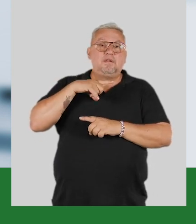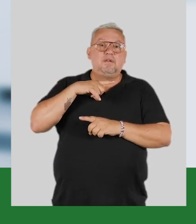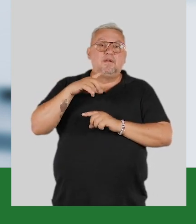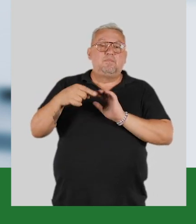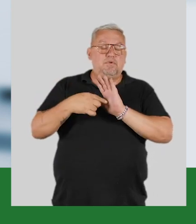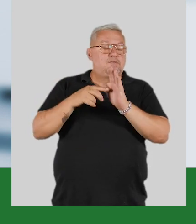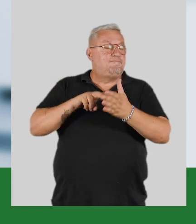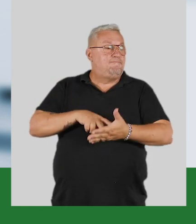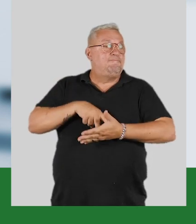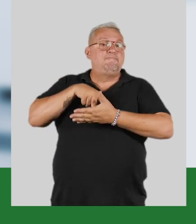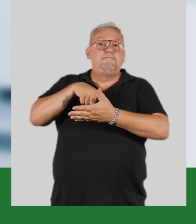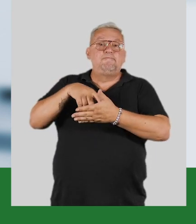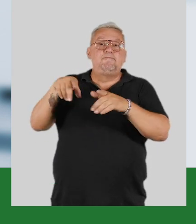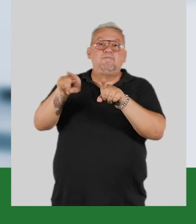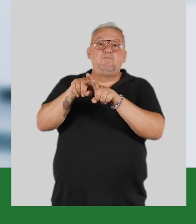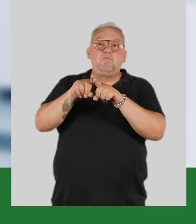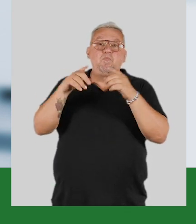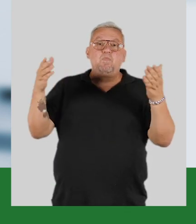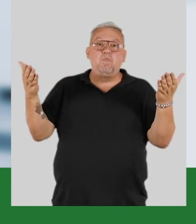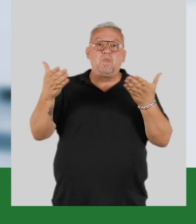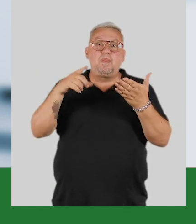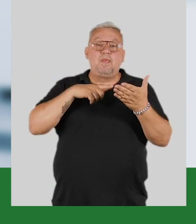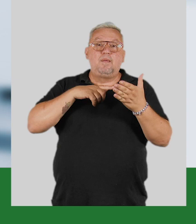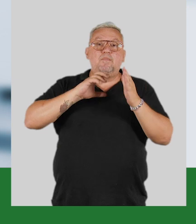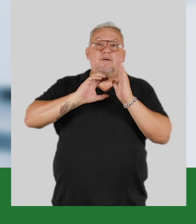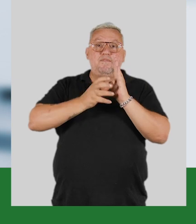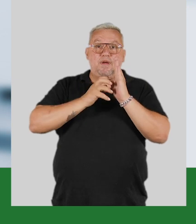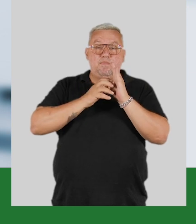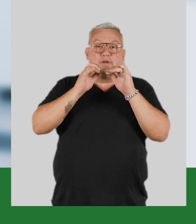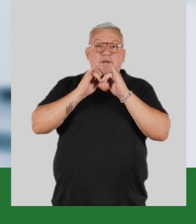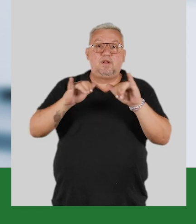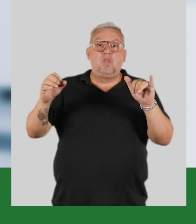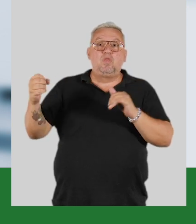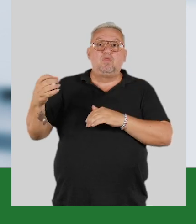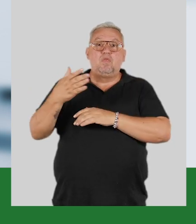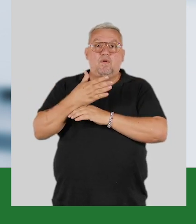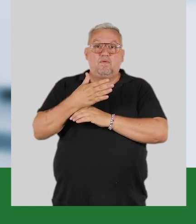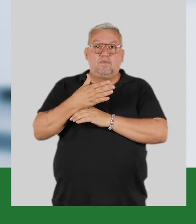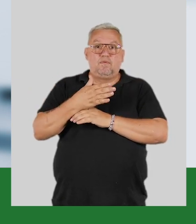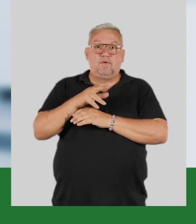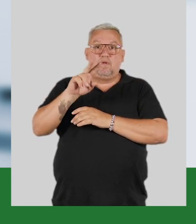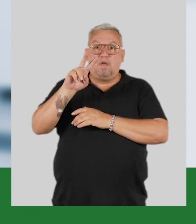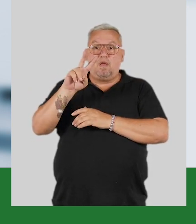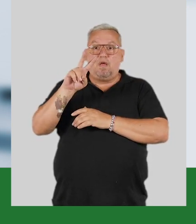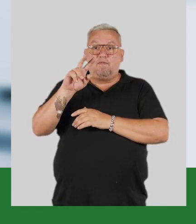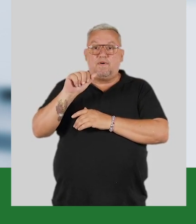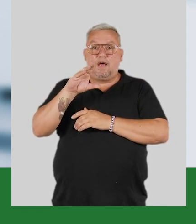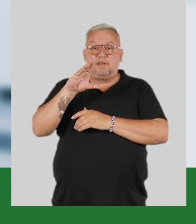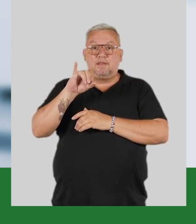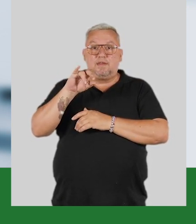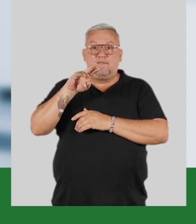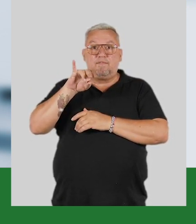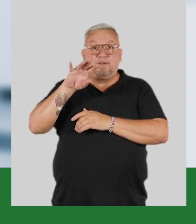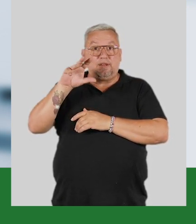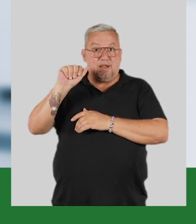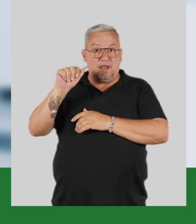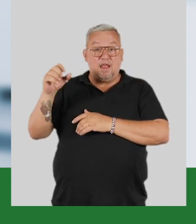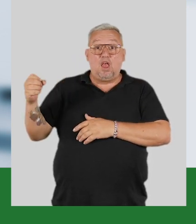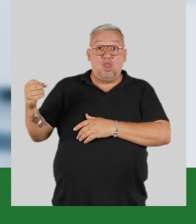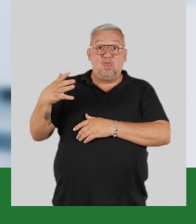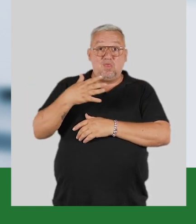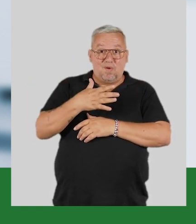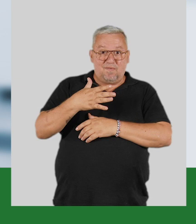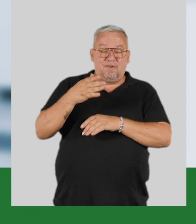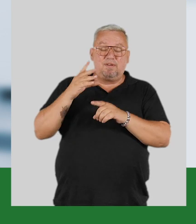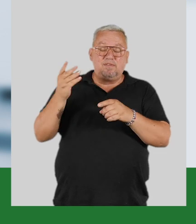bem consolidado. E agora nós temos uma ferramenta eletrônica nova, né? O VaciVida é um sistema de informação novo que está